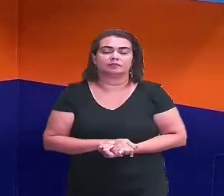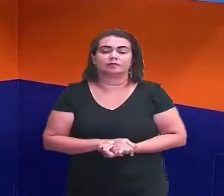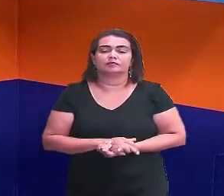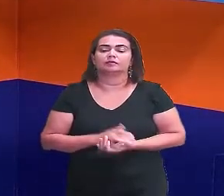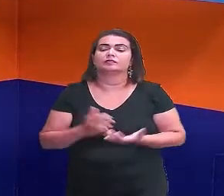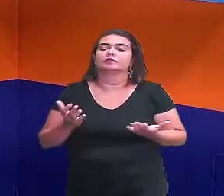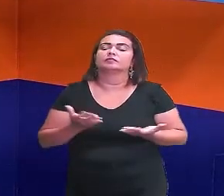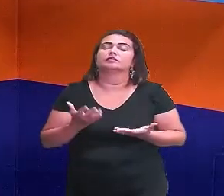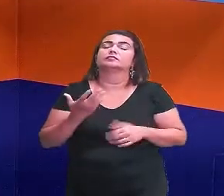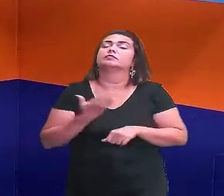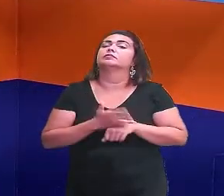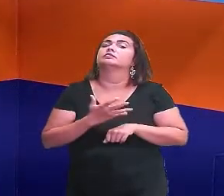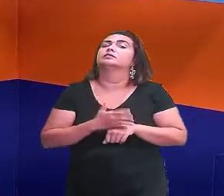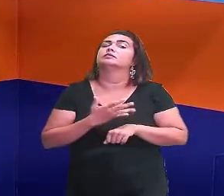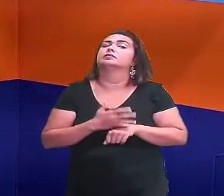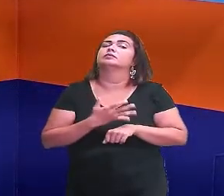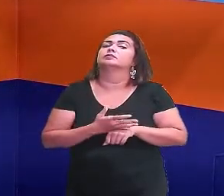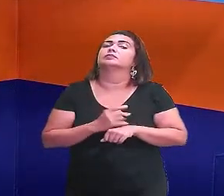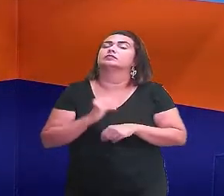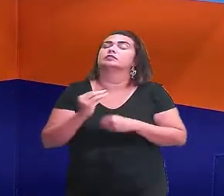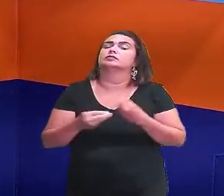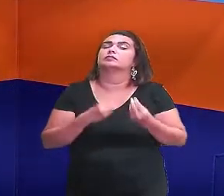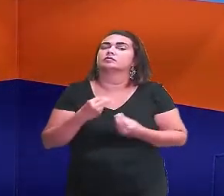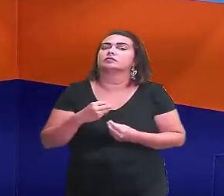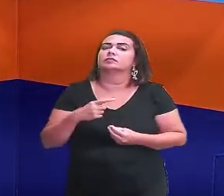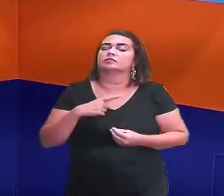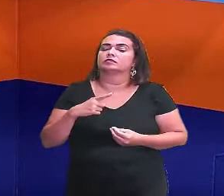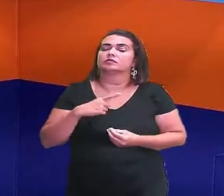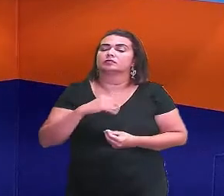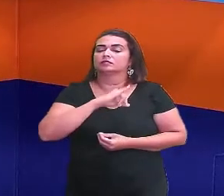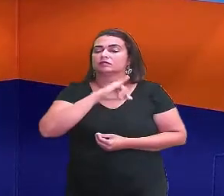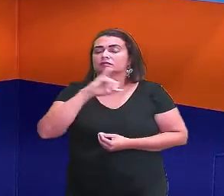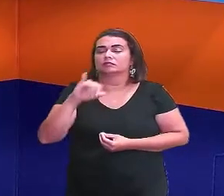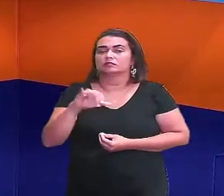Aqui a gente vai treinar mais um pouco de outra forma. Temos aqui, ó,